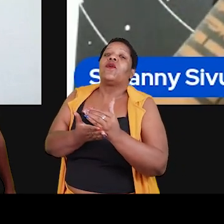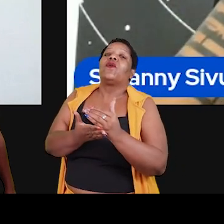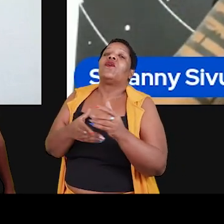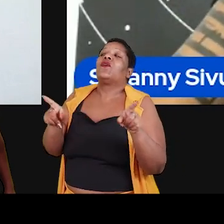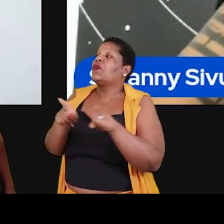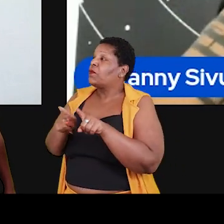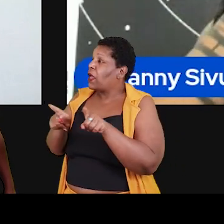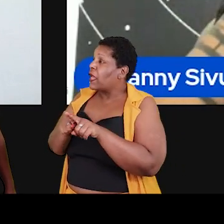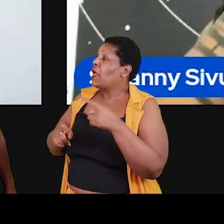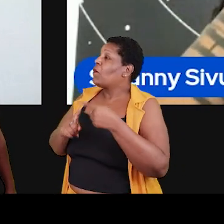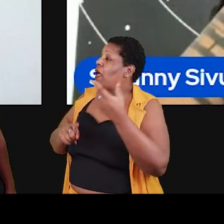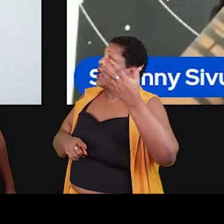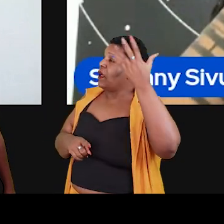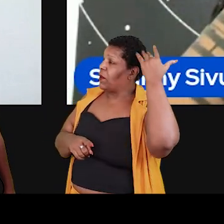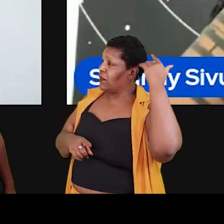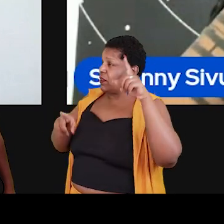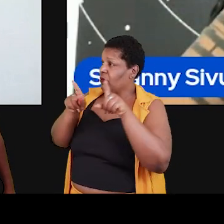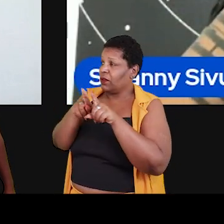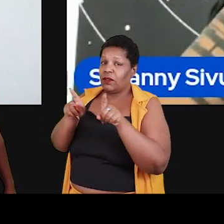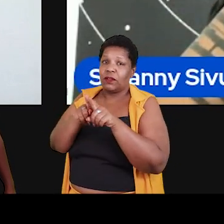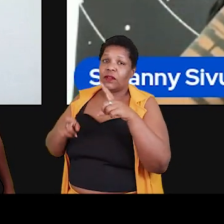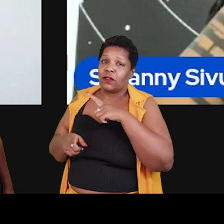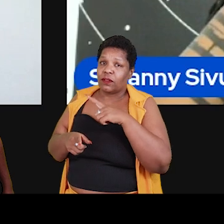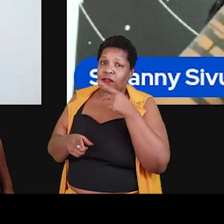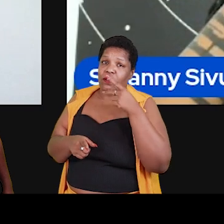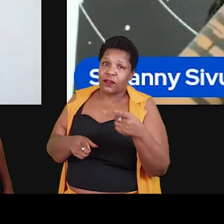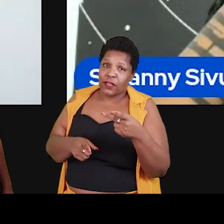Então, porque lá atrás, isso em